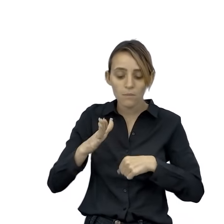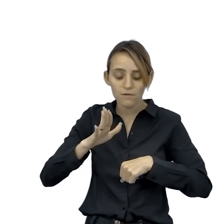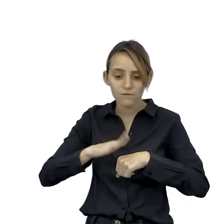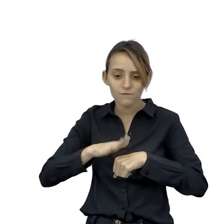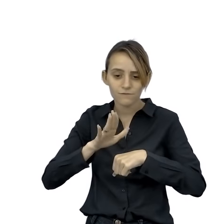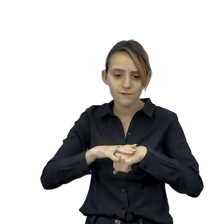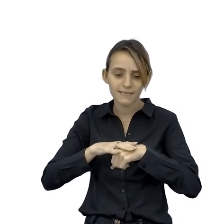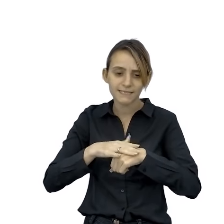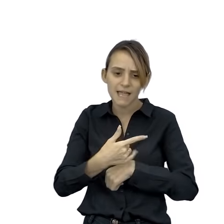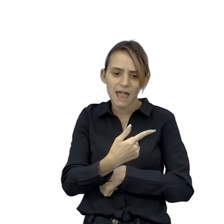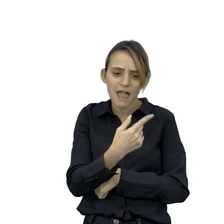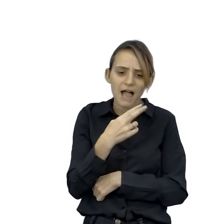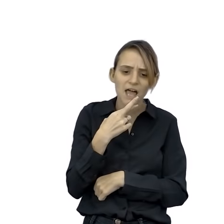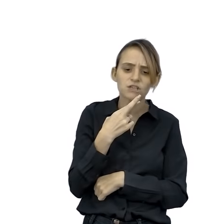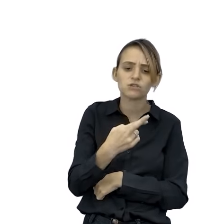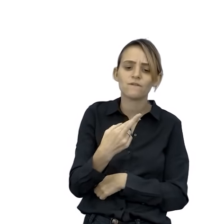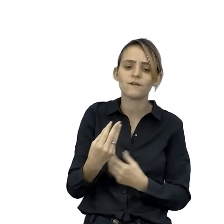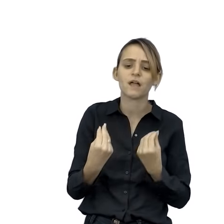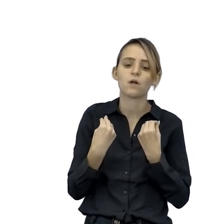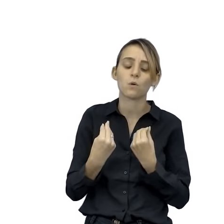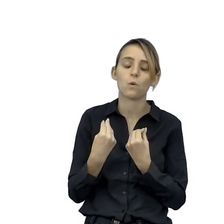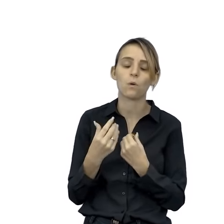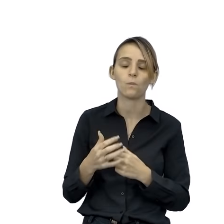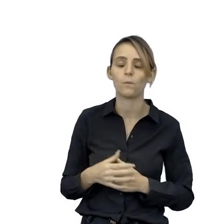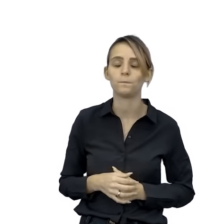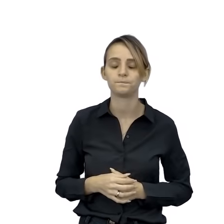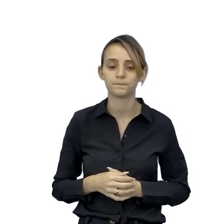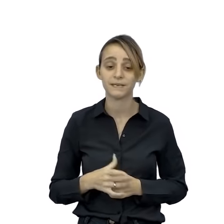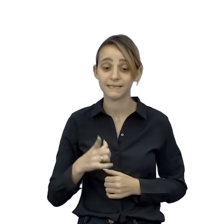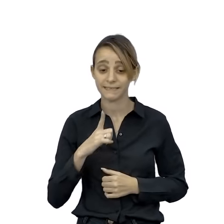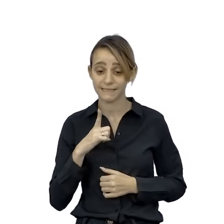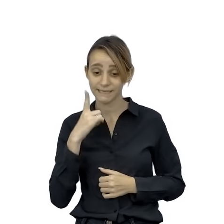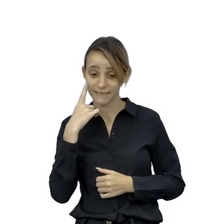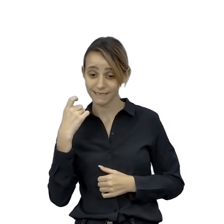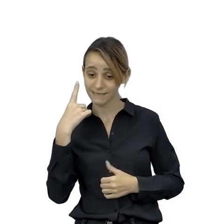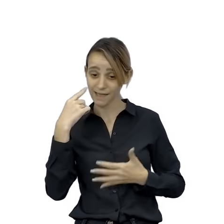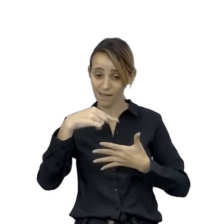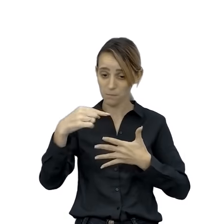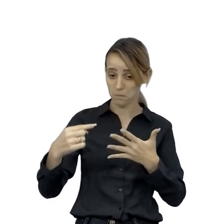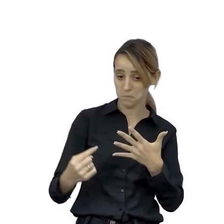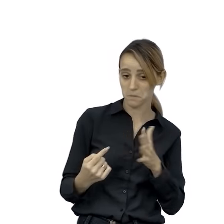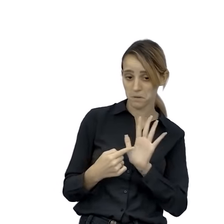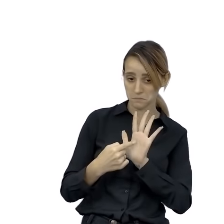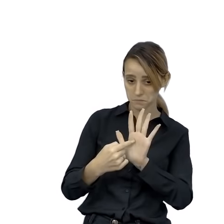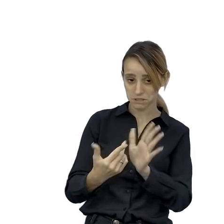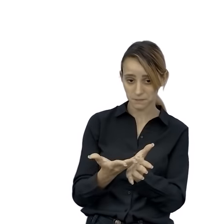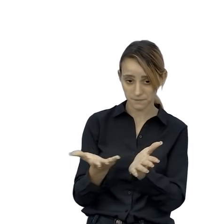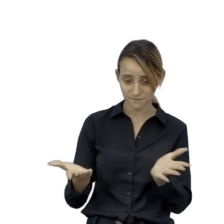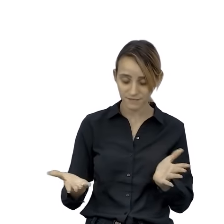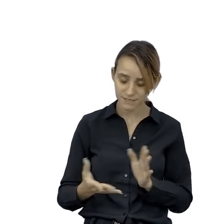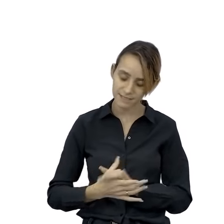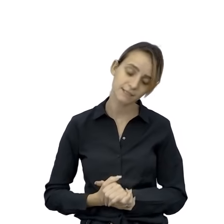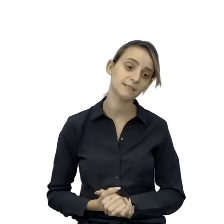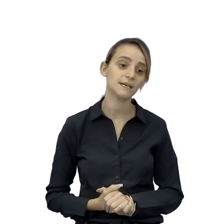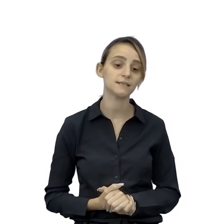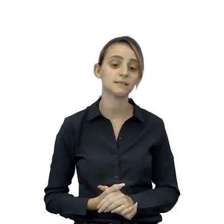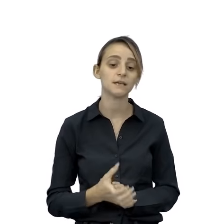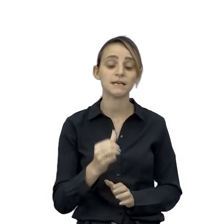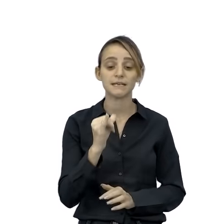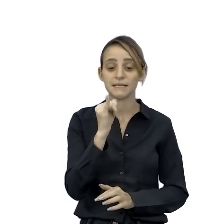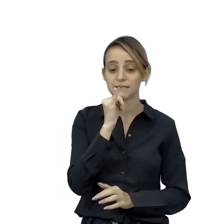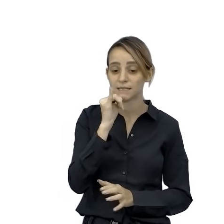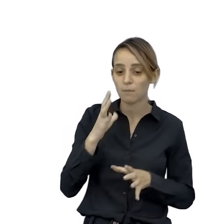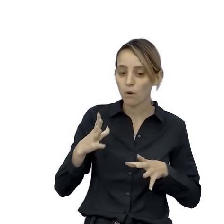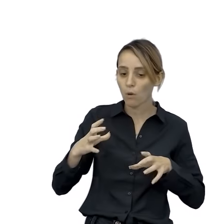a essa solução? Existem algumas formas aqui que a gente vai estar apresentando para vocês. Por contagem,